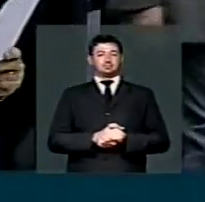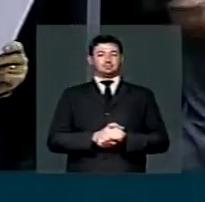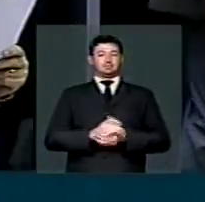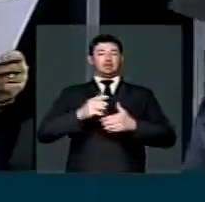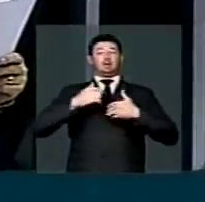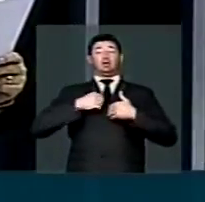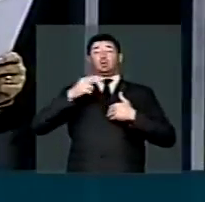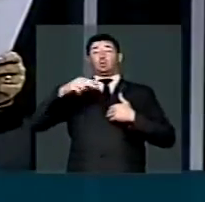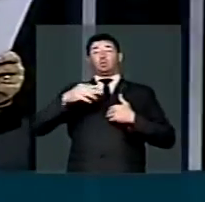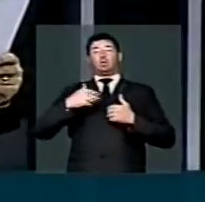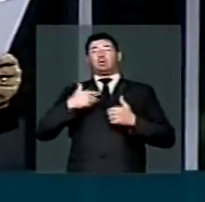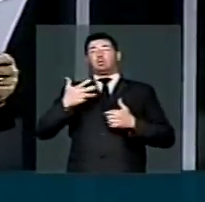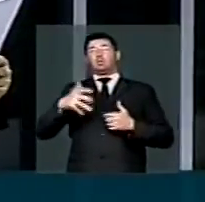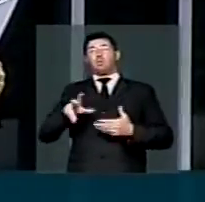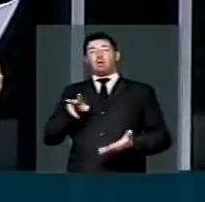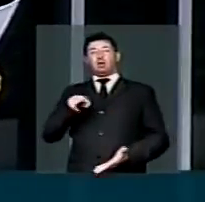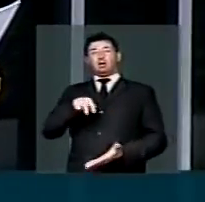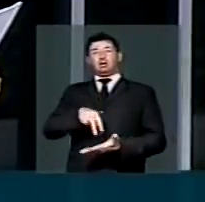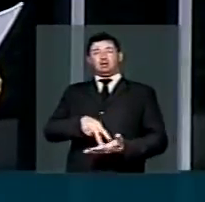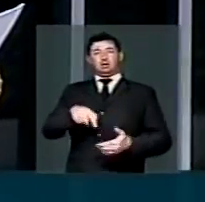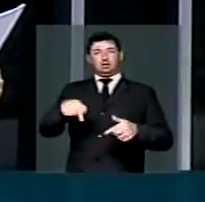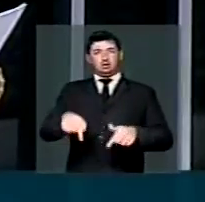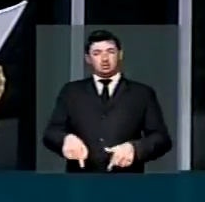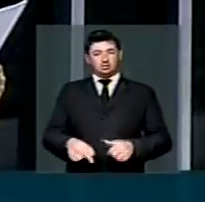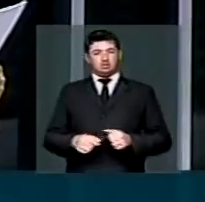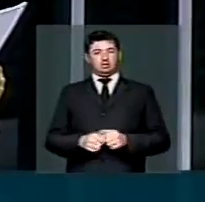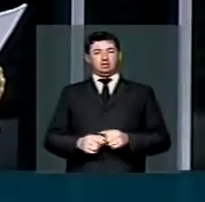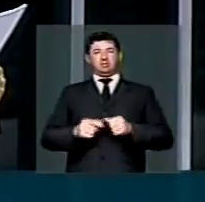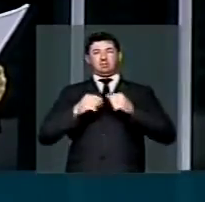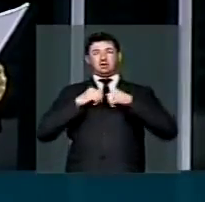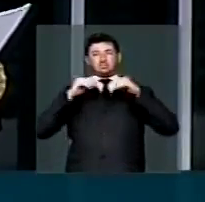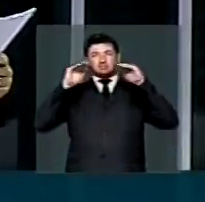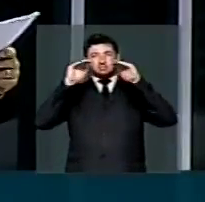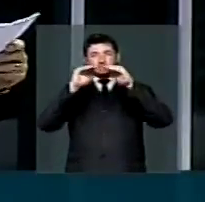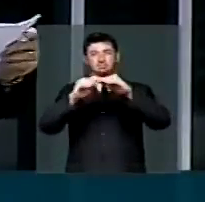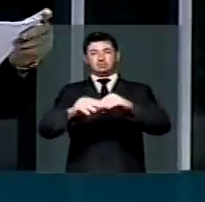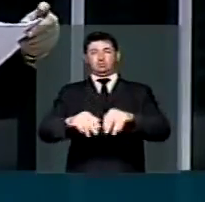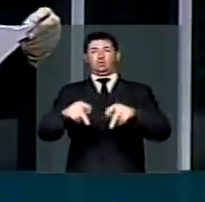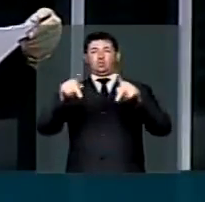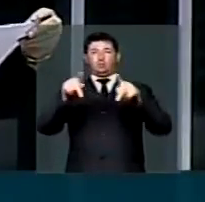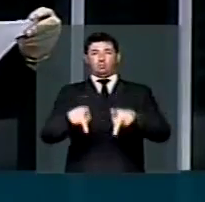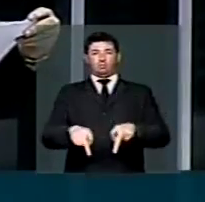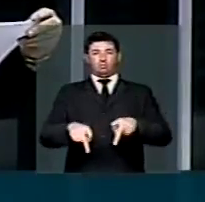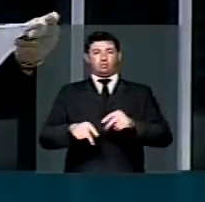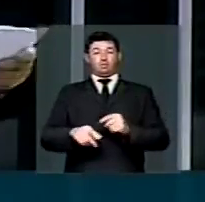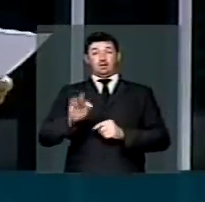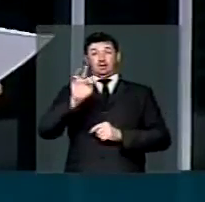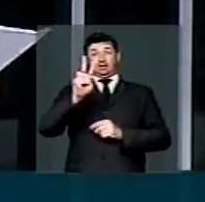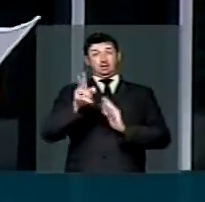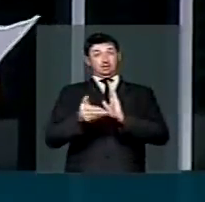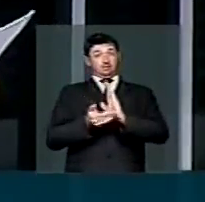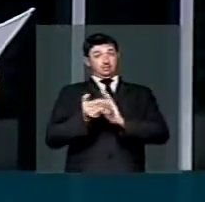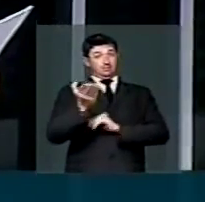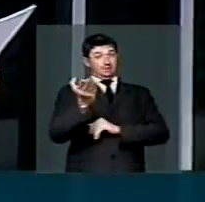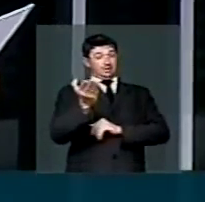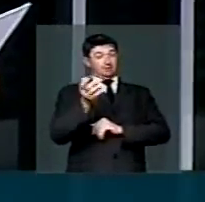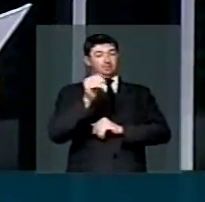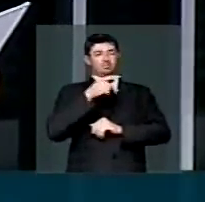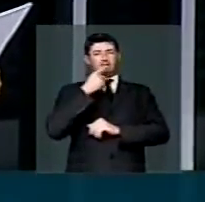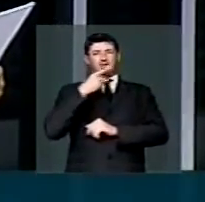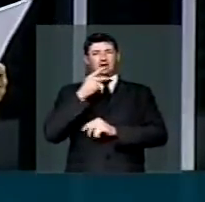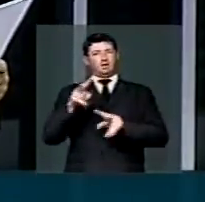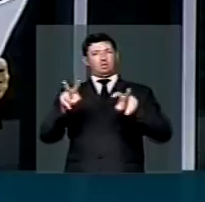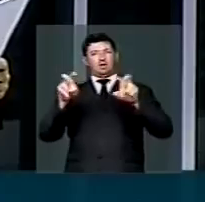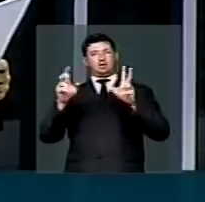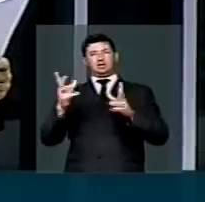jamais gostaria de ocupar esta tribuna para me dirigir à nossa nação pela TV Câmara, tratando de um